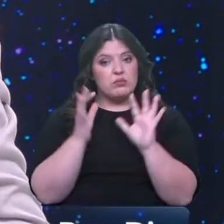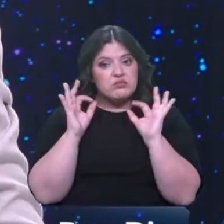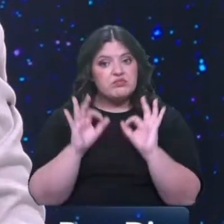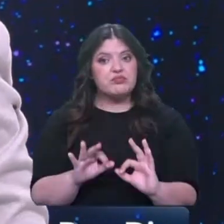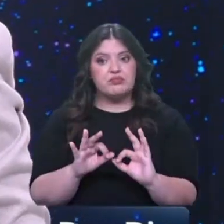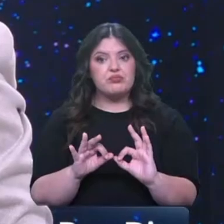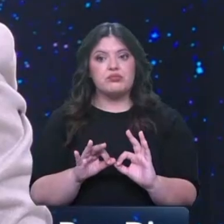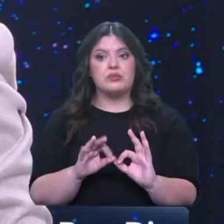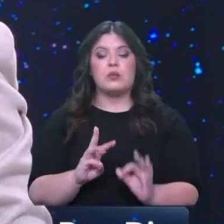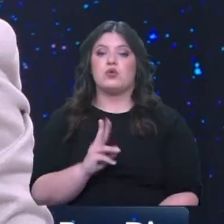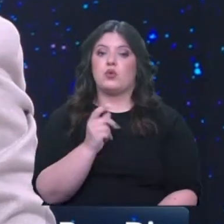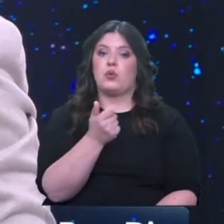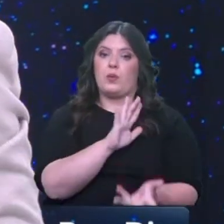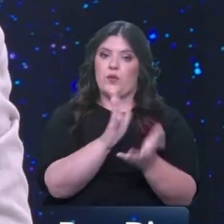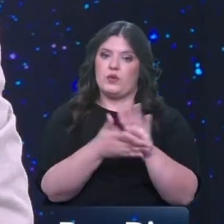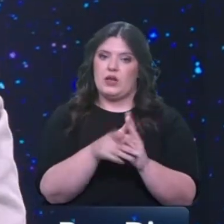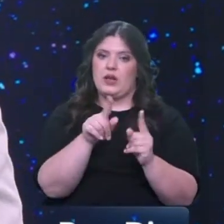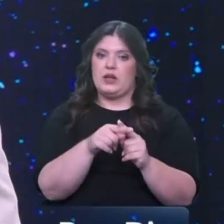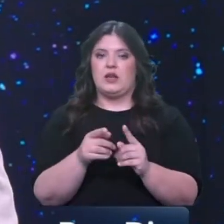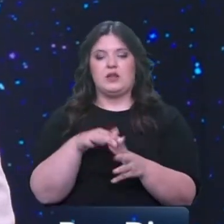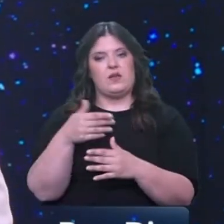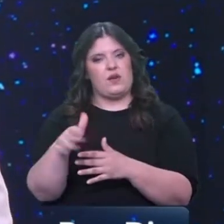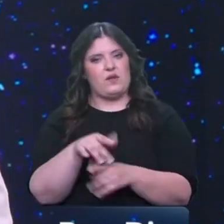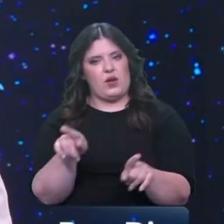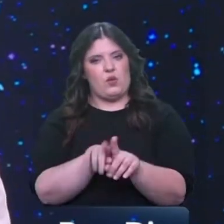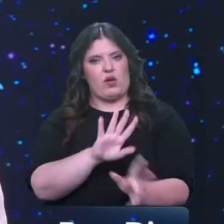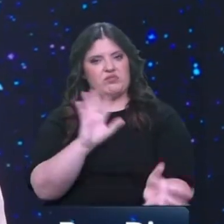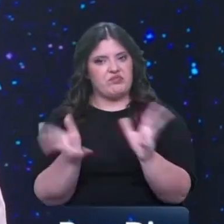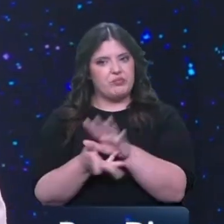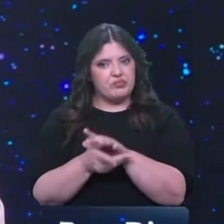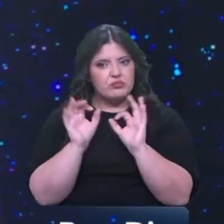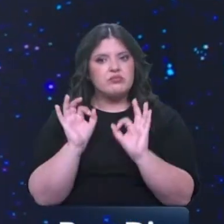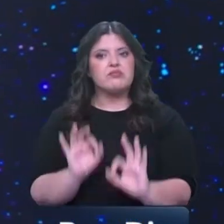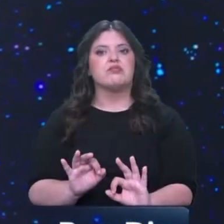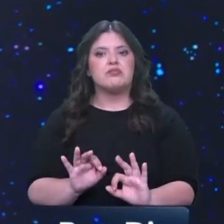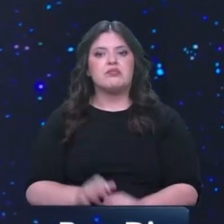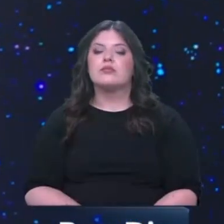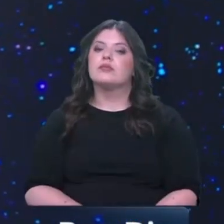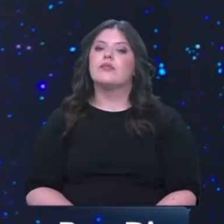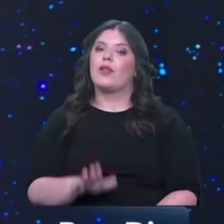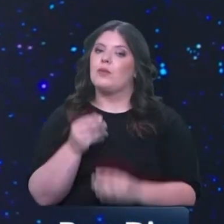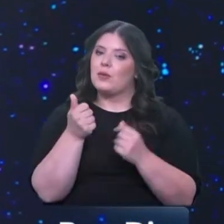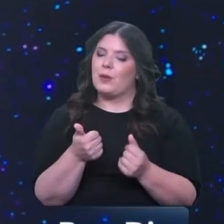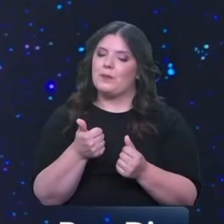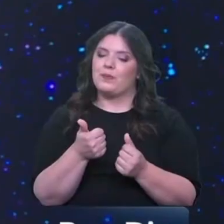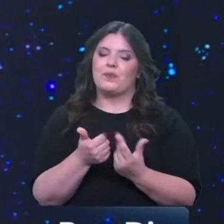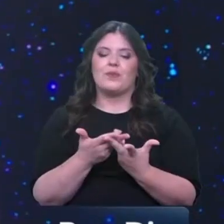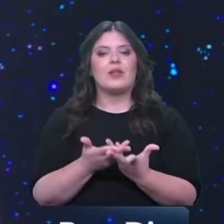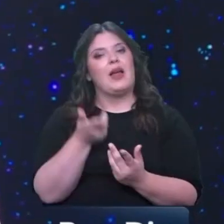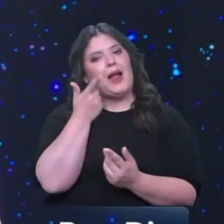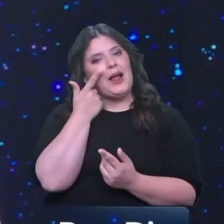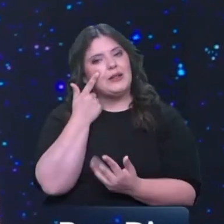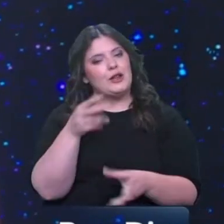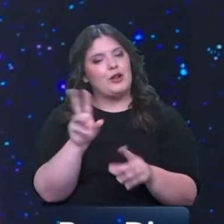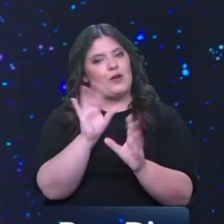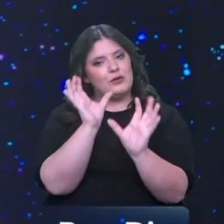temos o James Webb a revolucionar e este também vai ser outro telescópio revolucionário. Muito bem, Miguel, ficaremos atentos a este novo